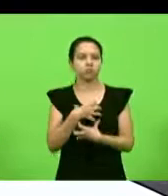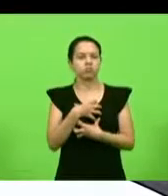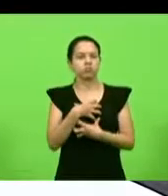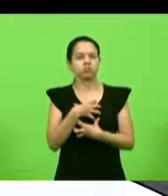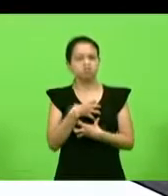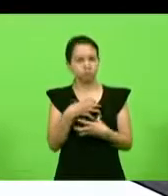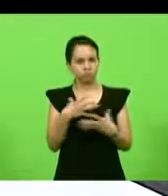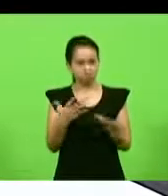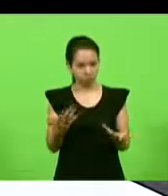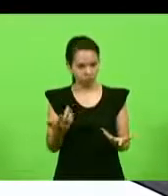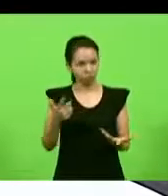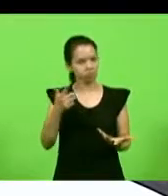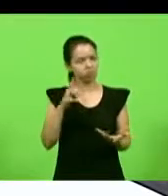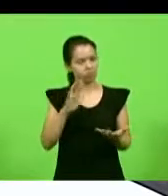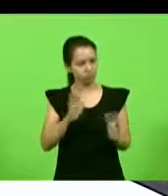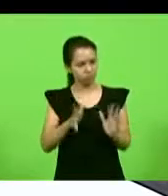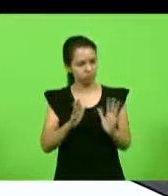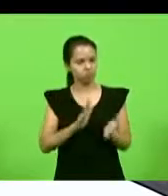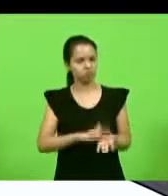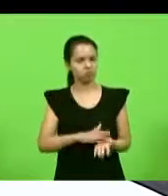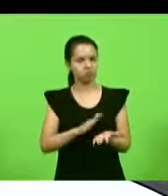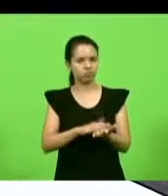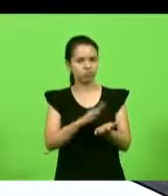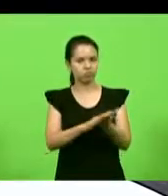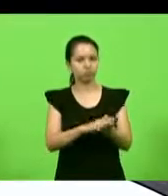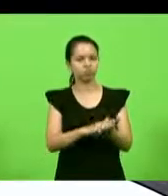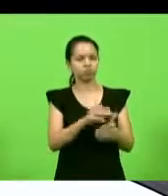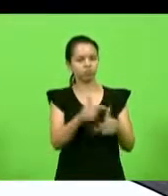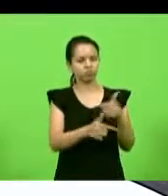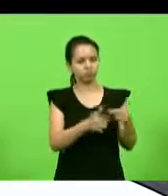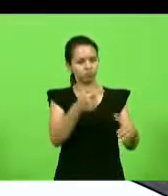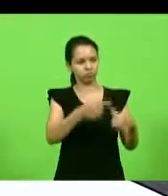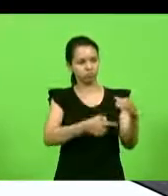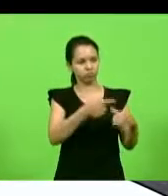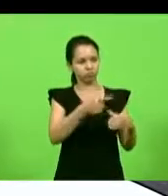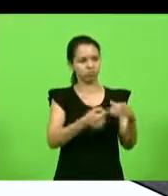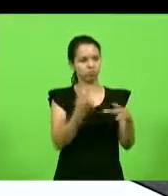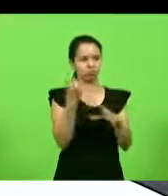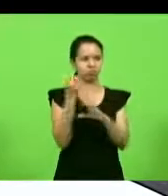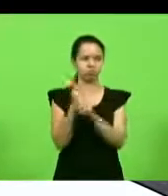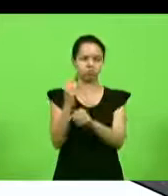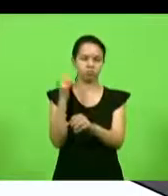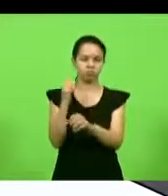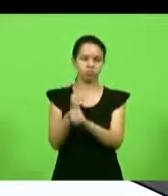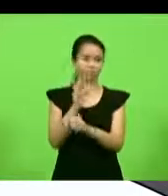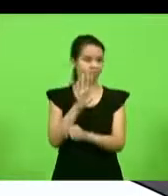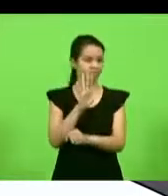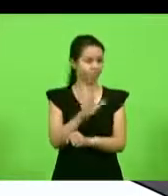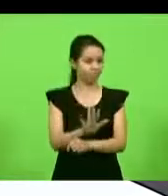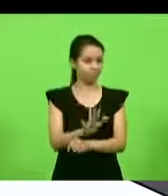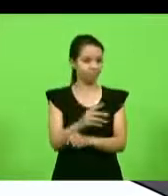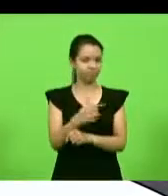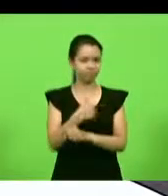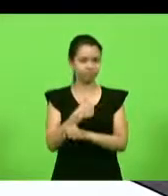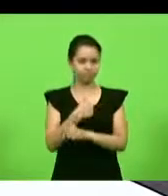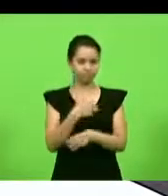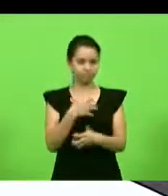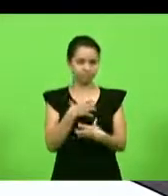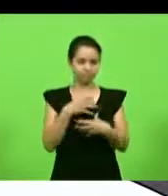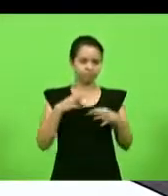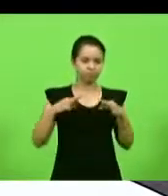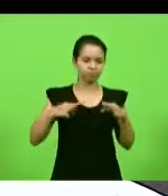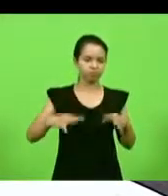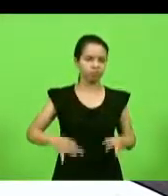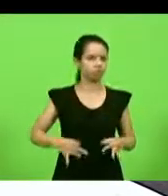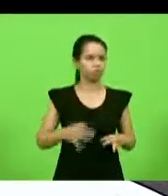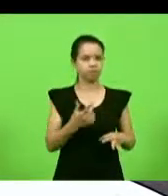reiteradas vezes elogiado o trabalho da Comissão de Finanças. Mas eu não tenho essa certeza